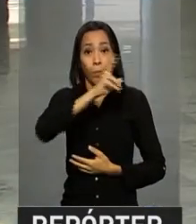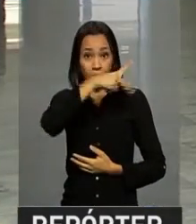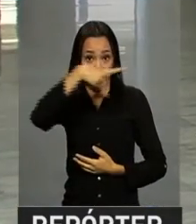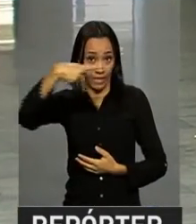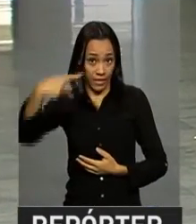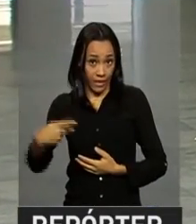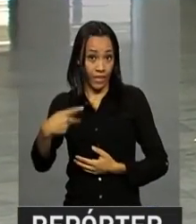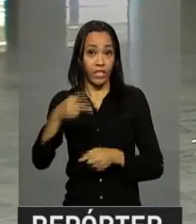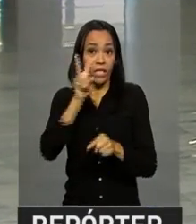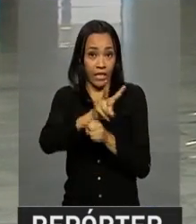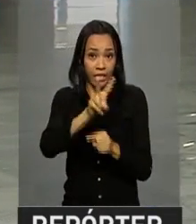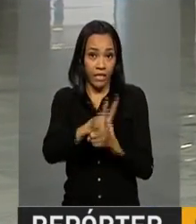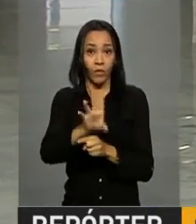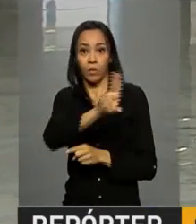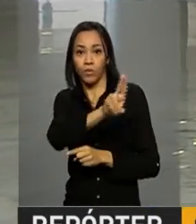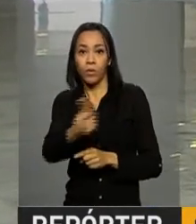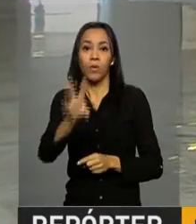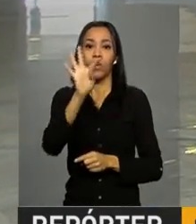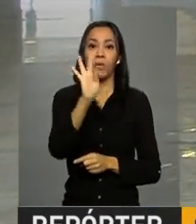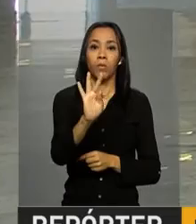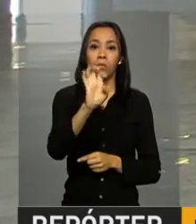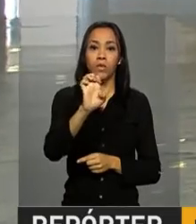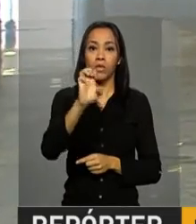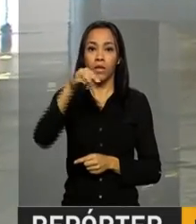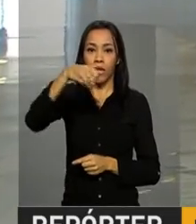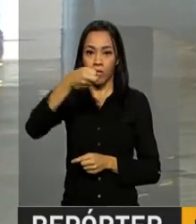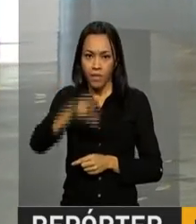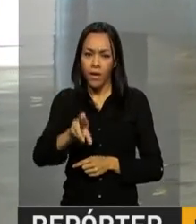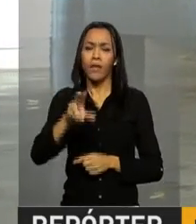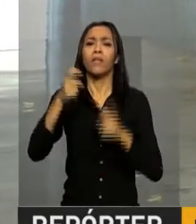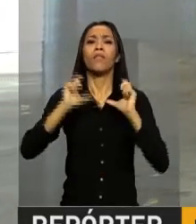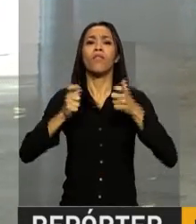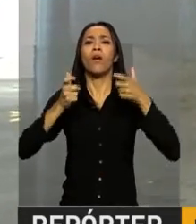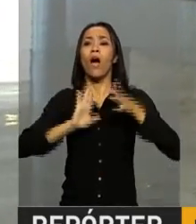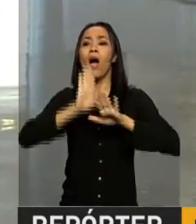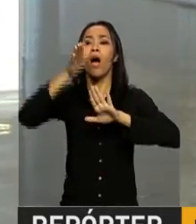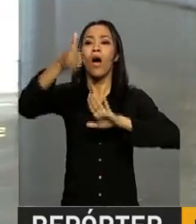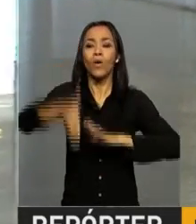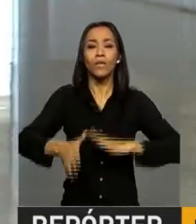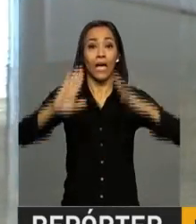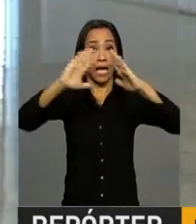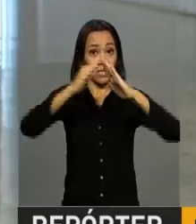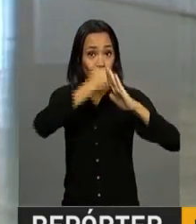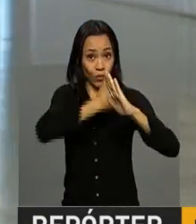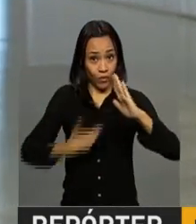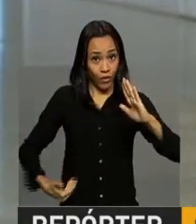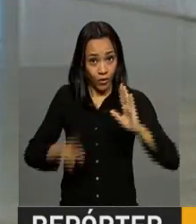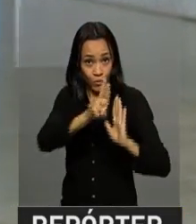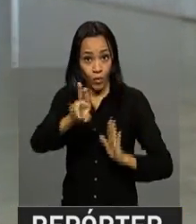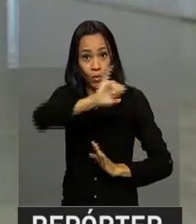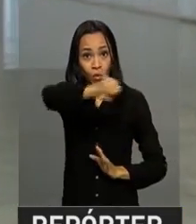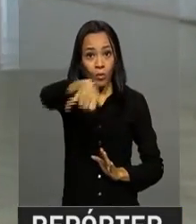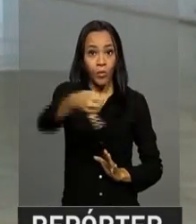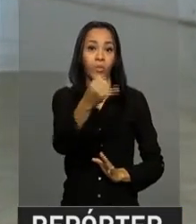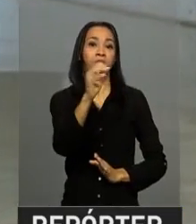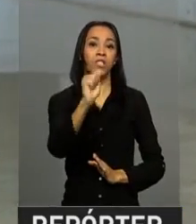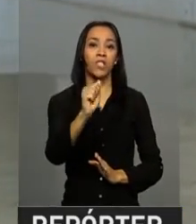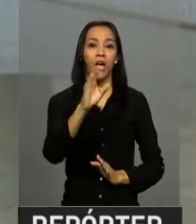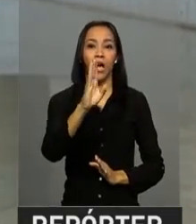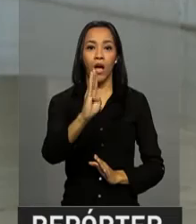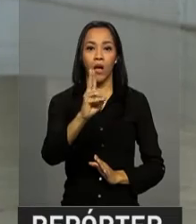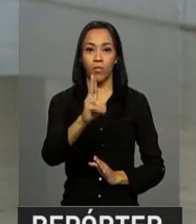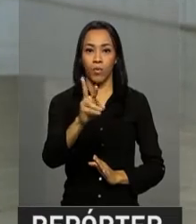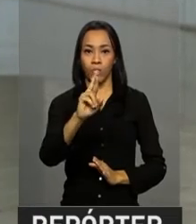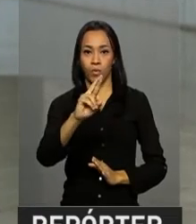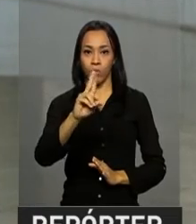da República interino, Michel Temer, está no Palácio do Jaburu. Ele recebe por lá, agora, a partir das 11 horas da manhã,